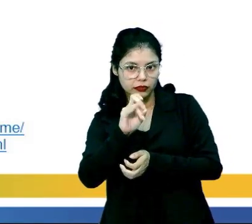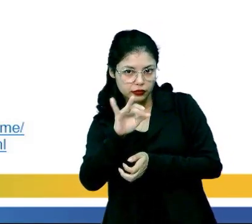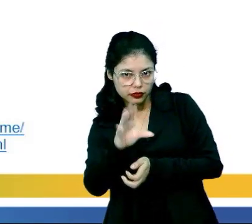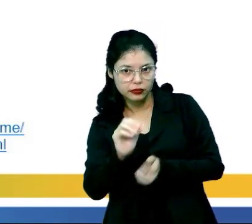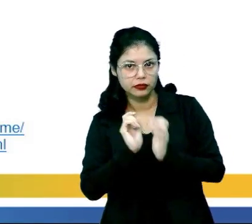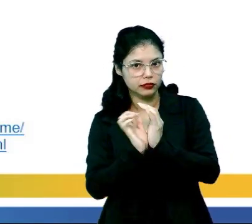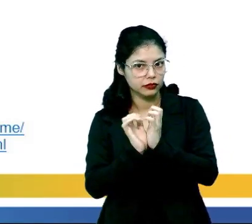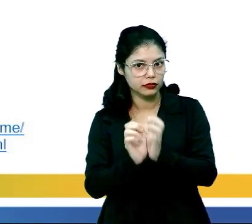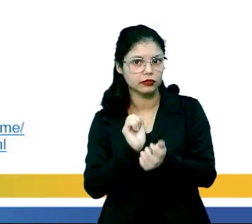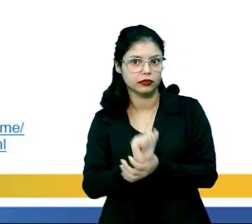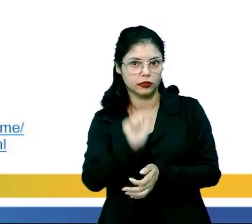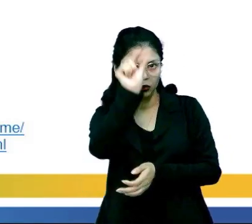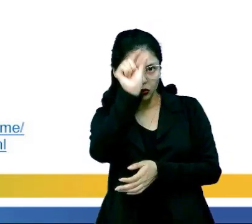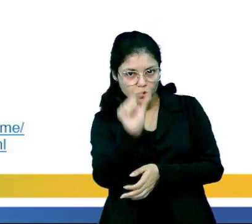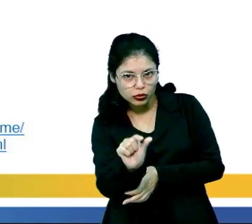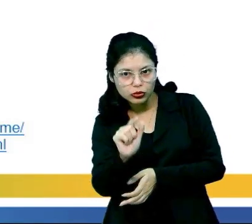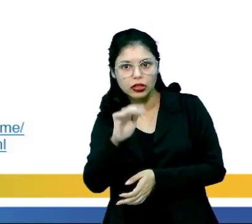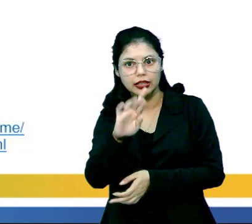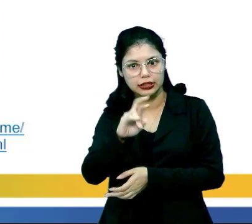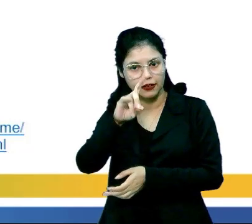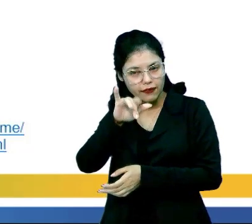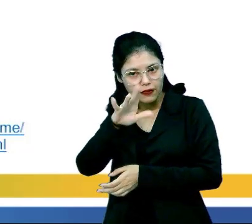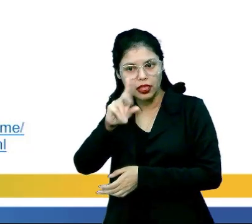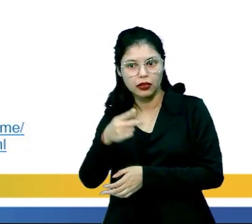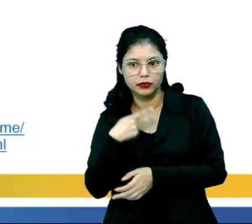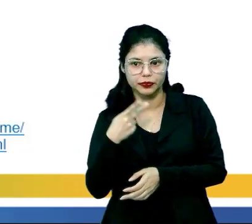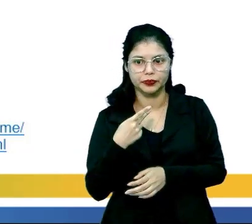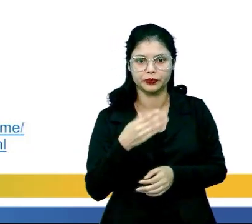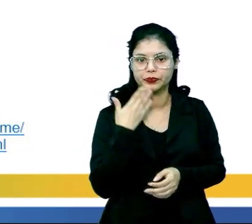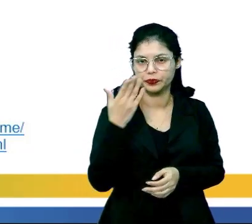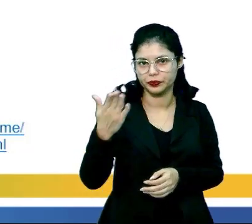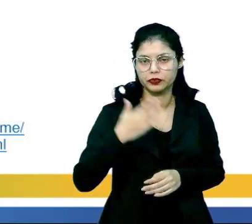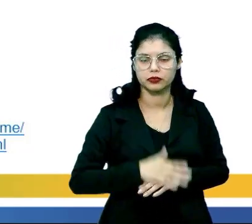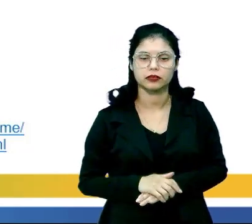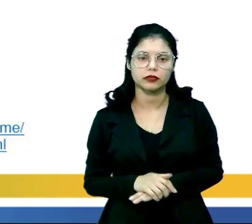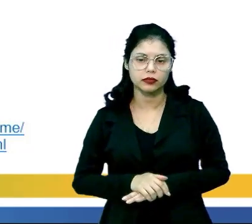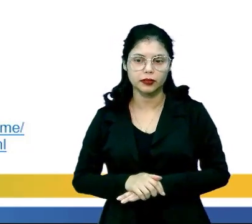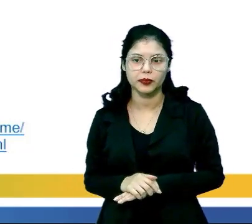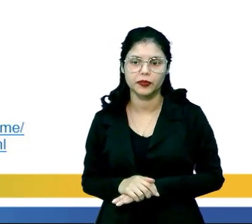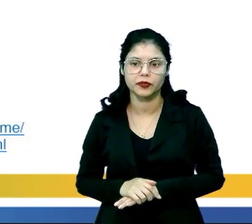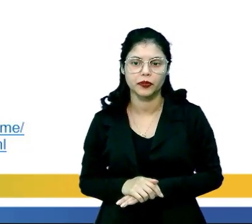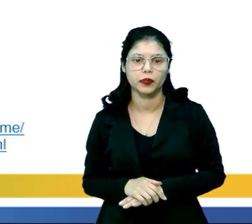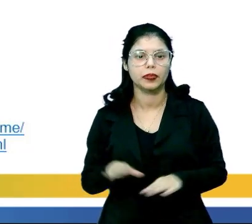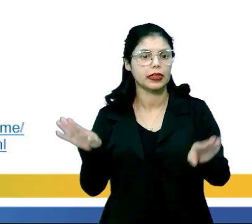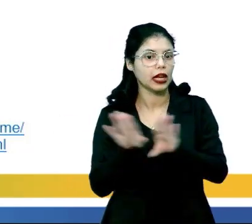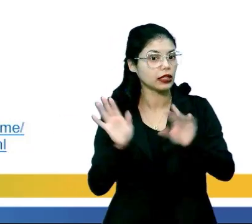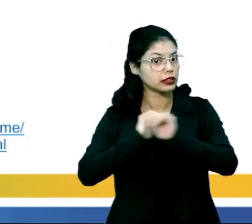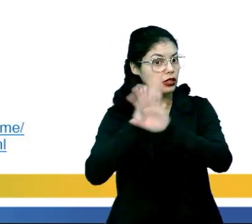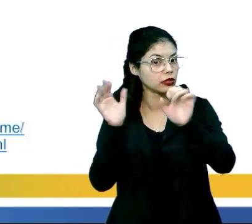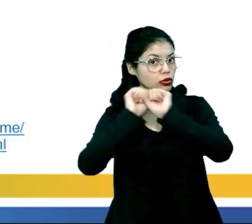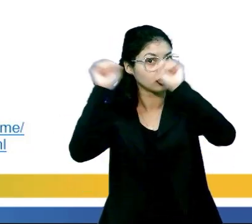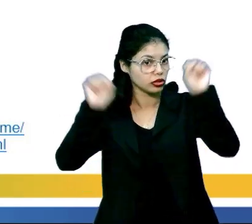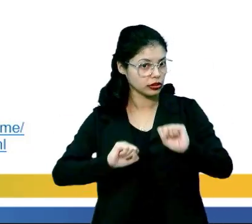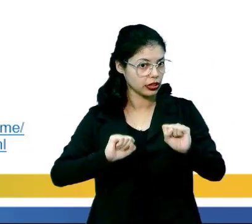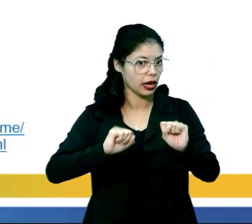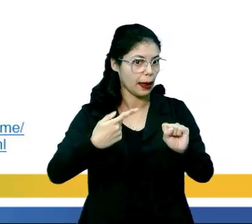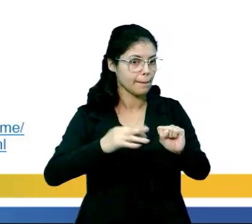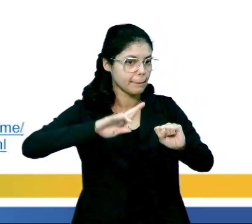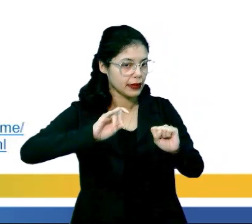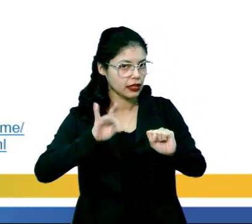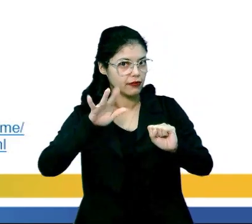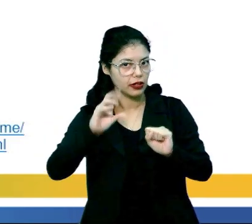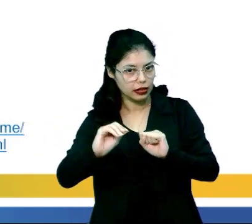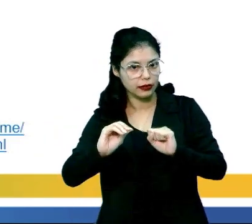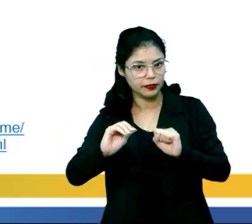cerebelo e do tronco encefálico, que a gente vai discutir mais adiante. É claro que temos o outro tipo de sistema